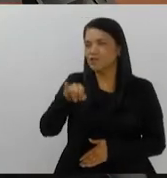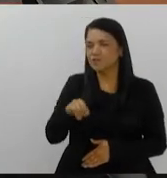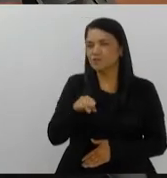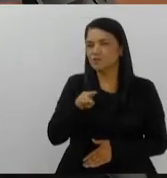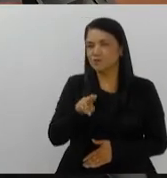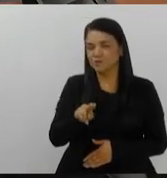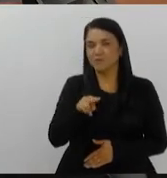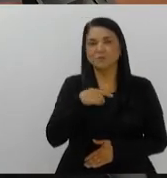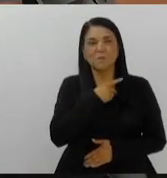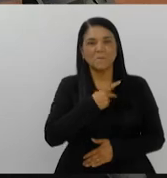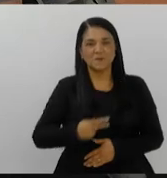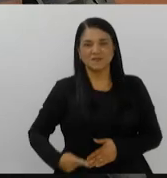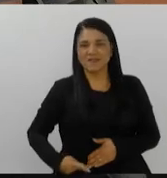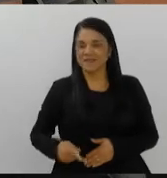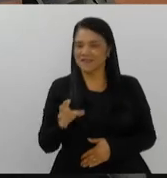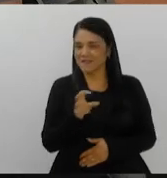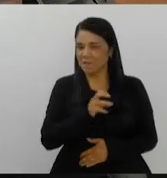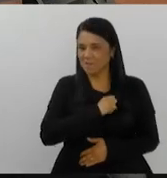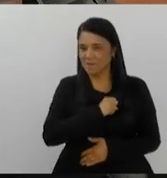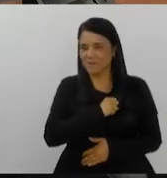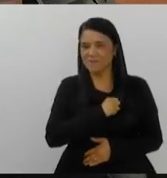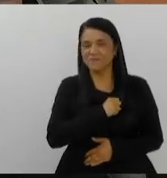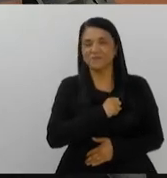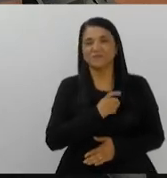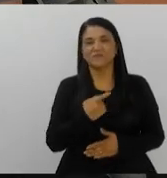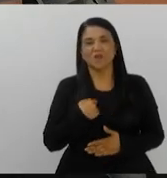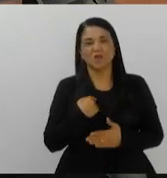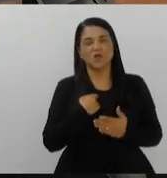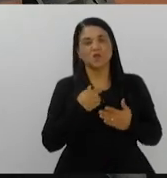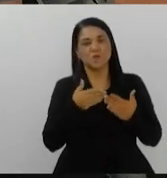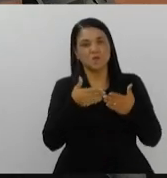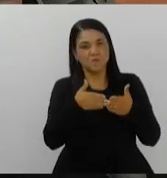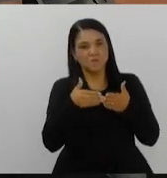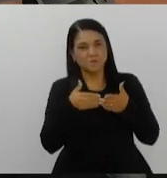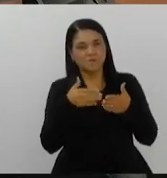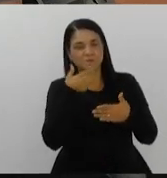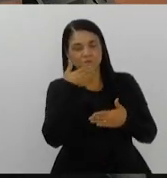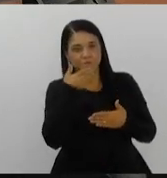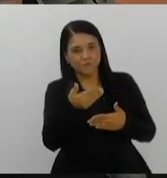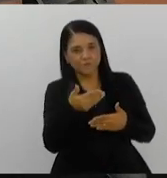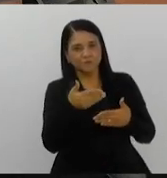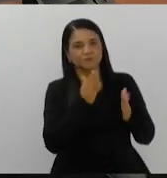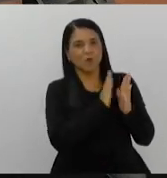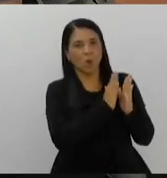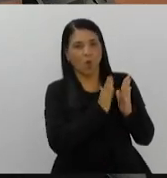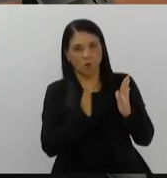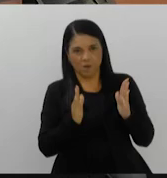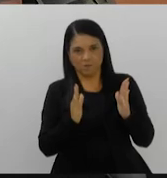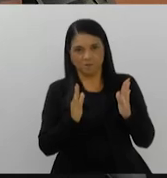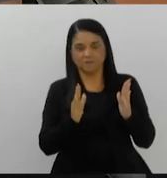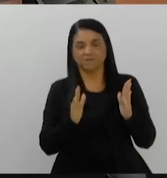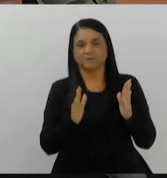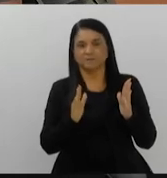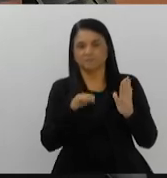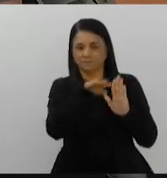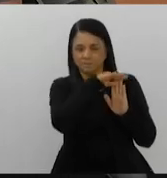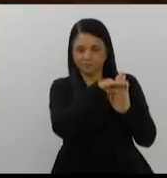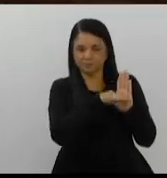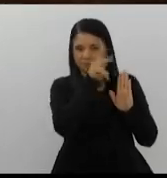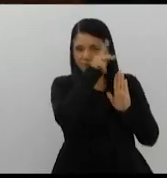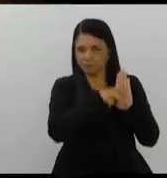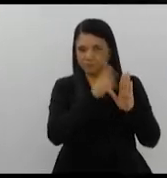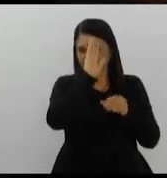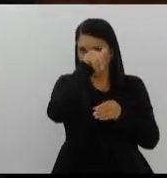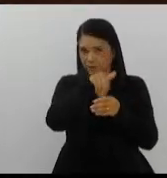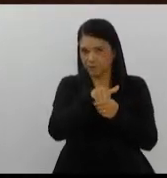boa tarde a todos. Gostaria de uma questão de ordem, por favor, antes que comece o processo de votação dos projetos. Pela ordem, seria pela ordem. Sim, meu motivo